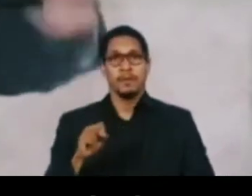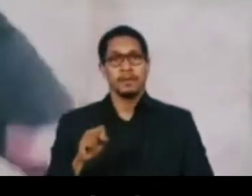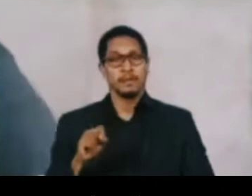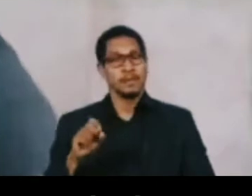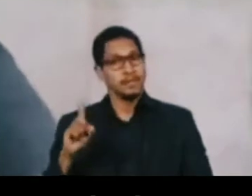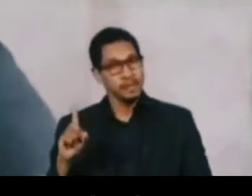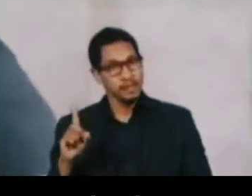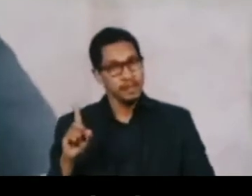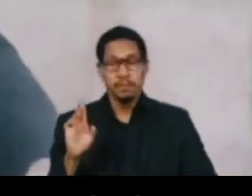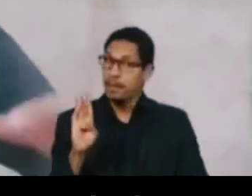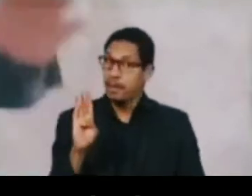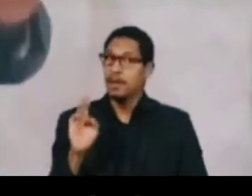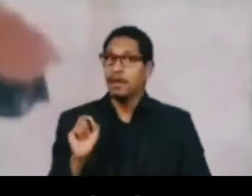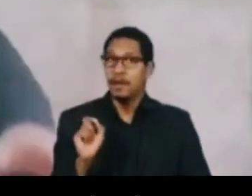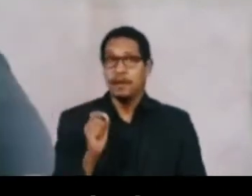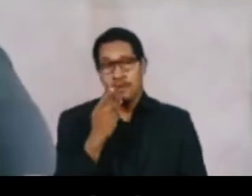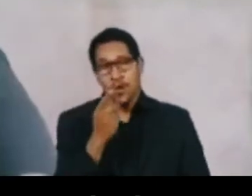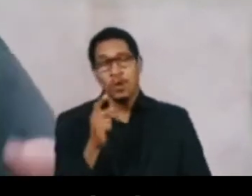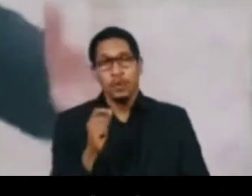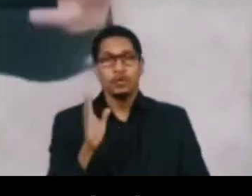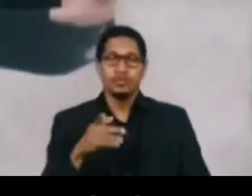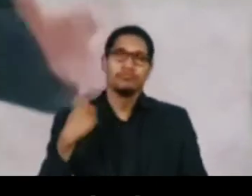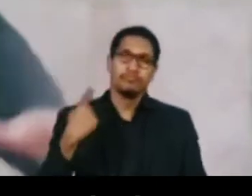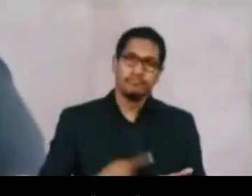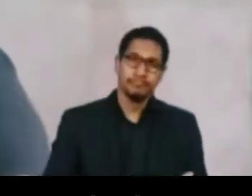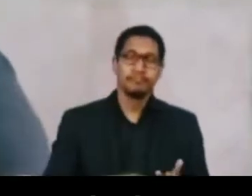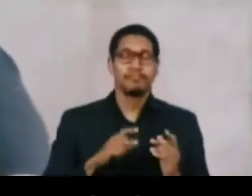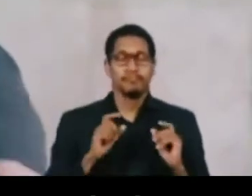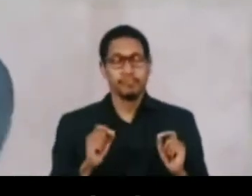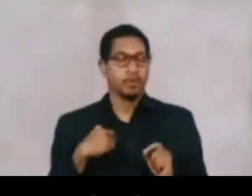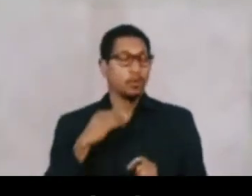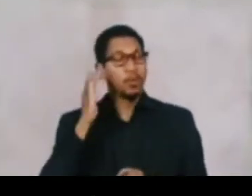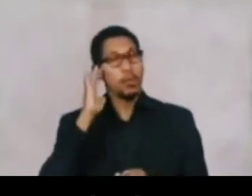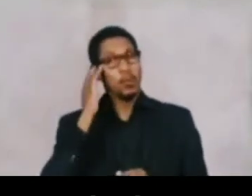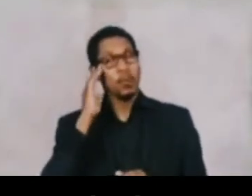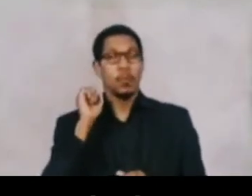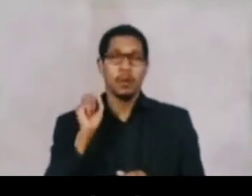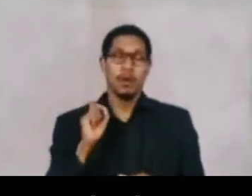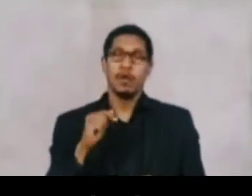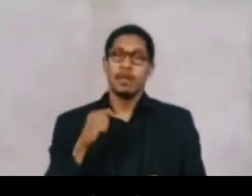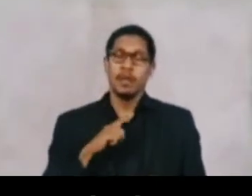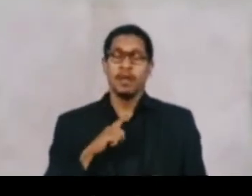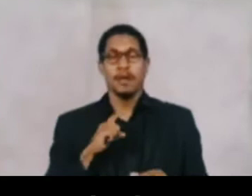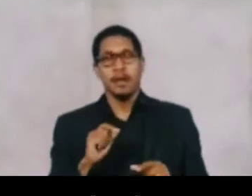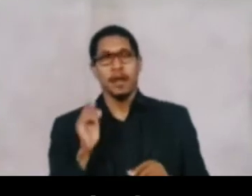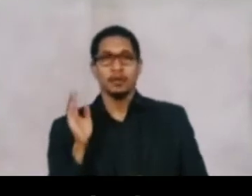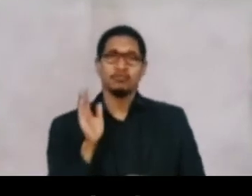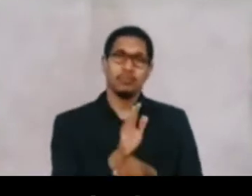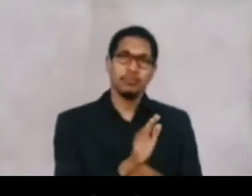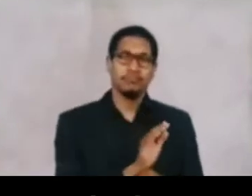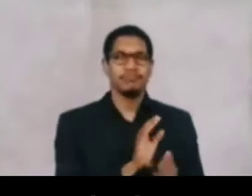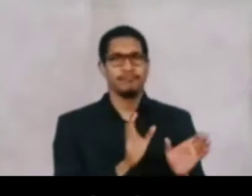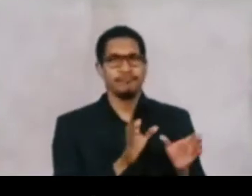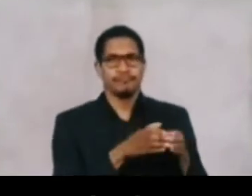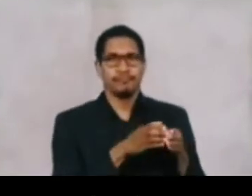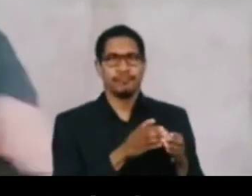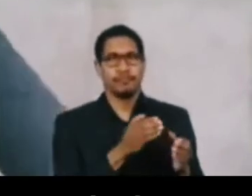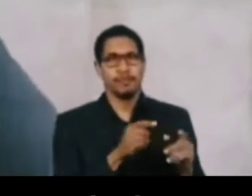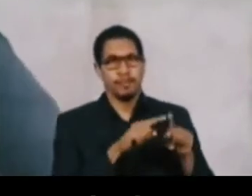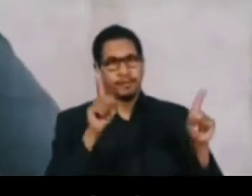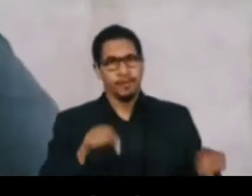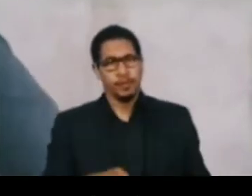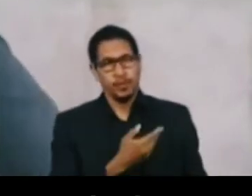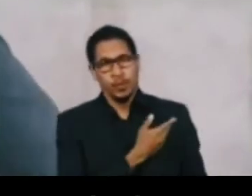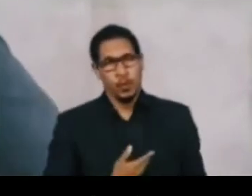o líder do PSB falando disso, já se comprometendo, pelo que eu entendi, a votar em defesa dos servidores públicos, contra